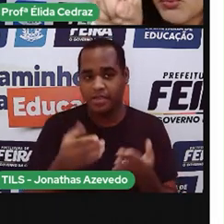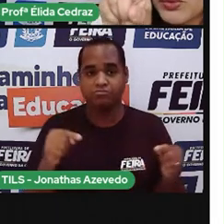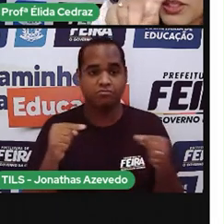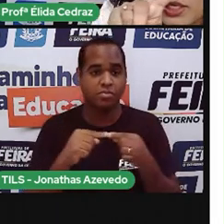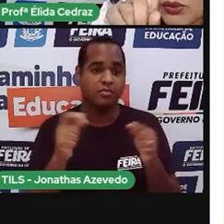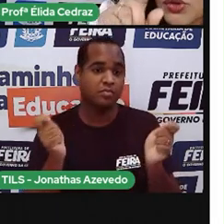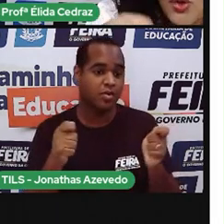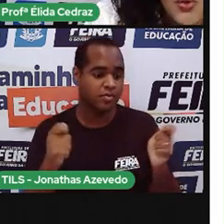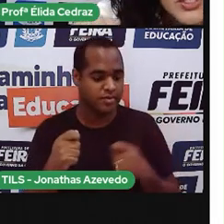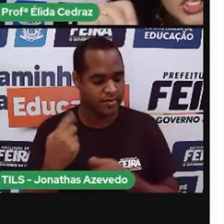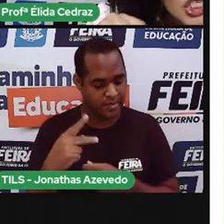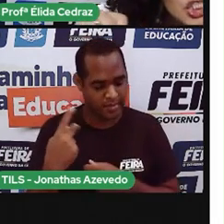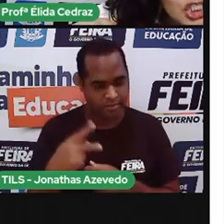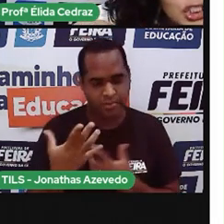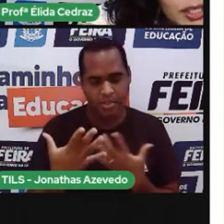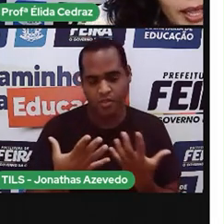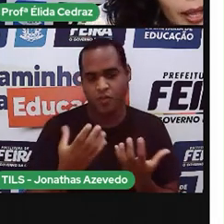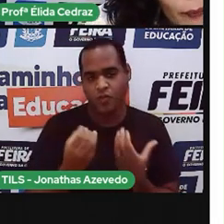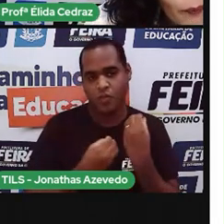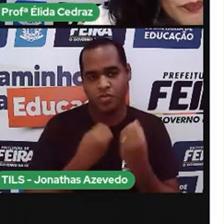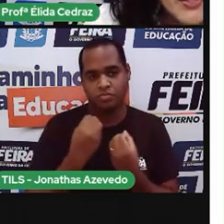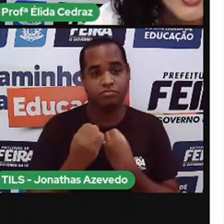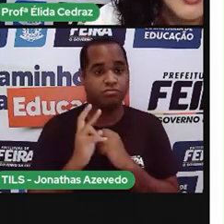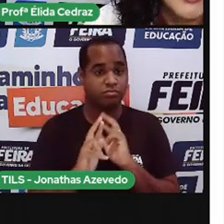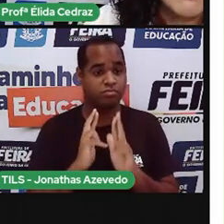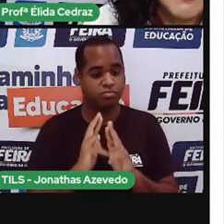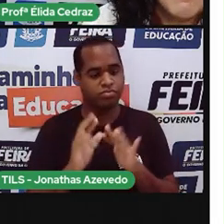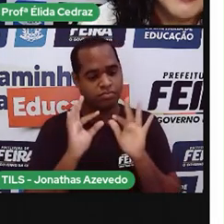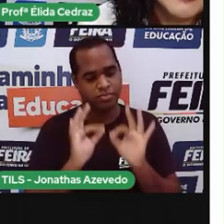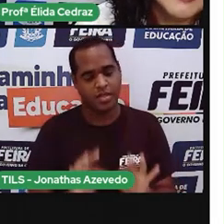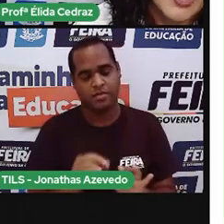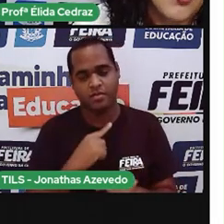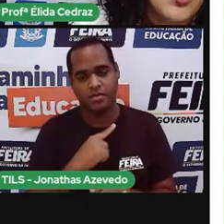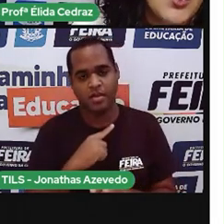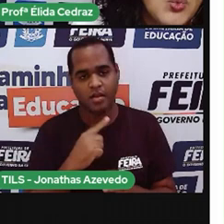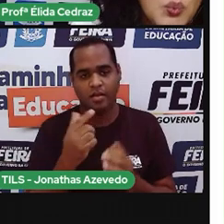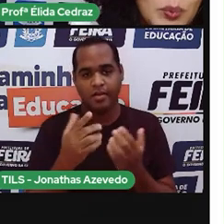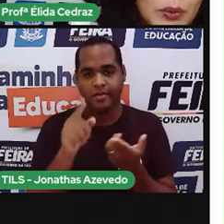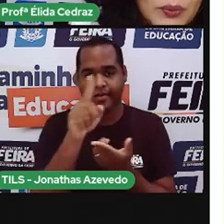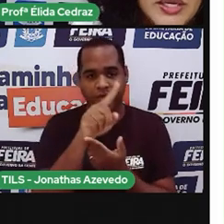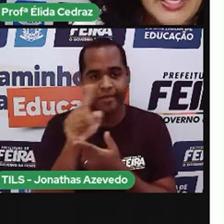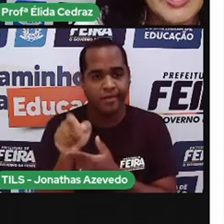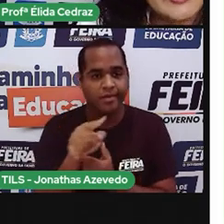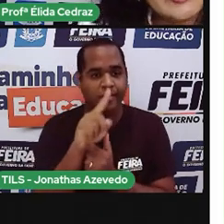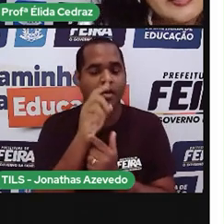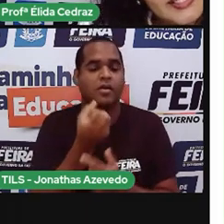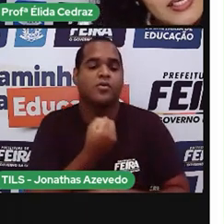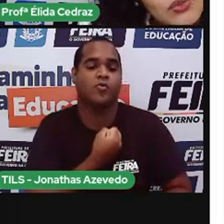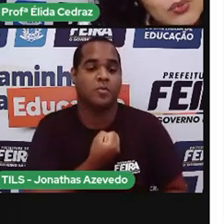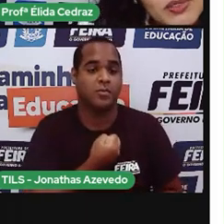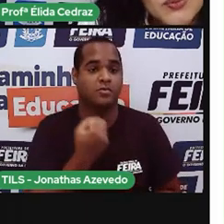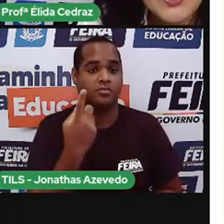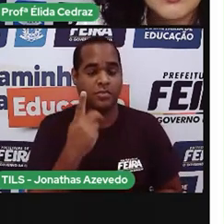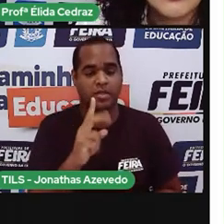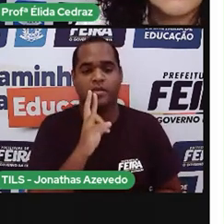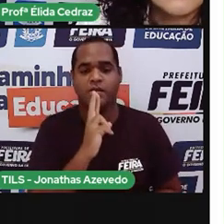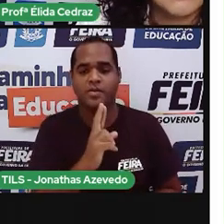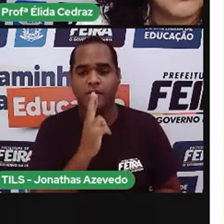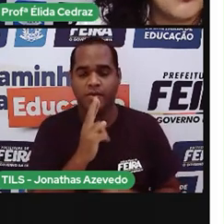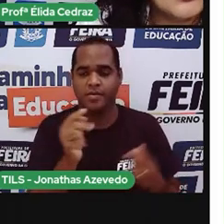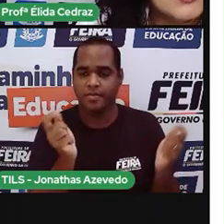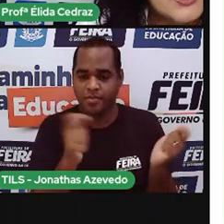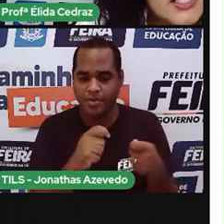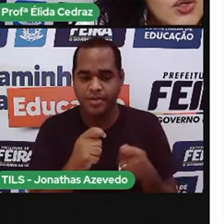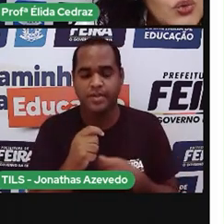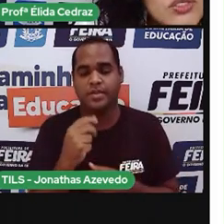de ponteiro ou seja digital, ela vai apresentar um número. Aquele número